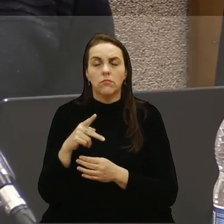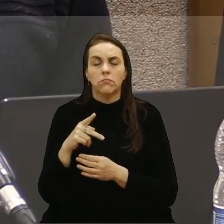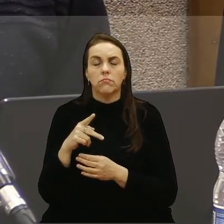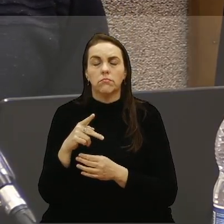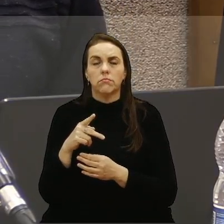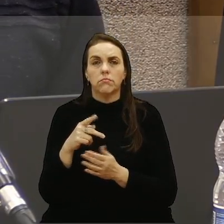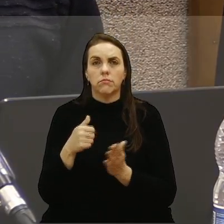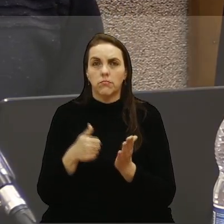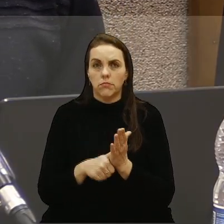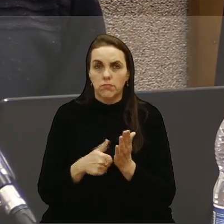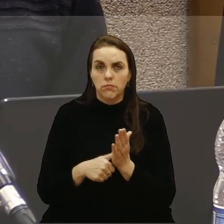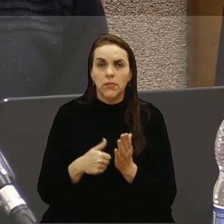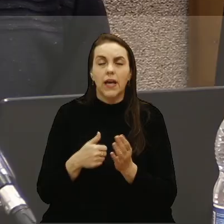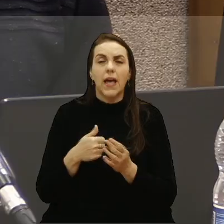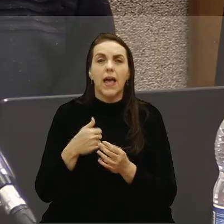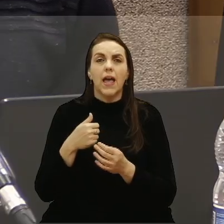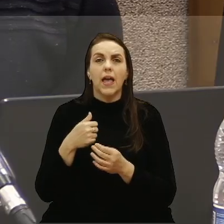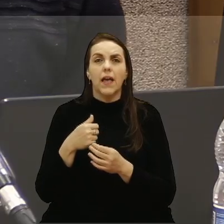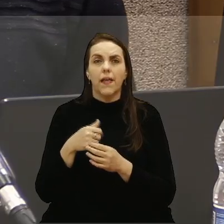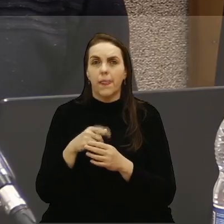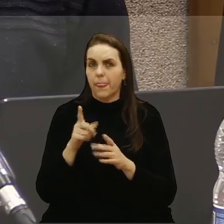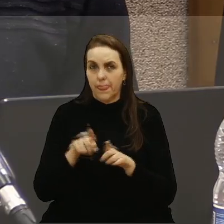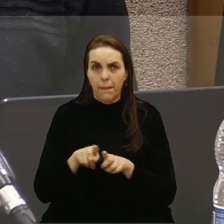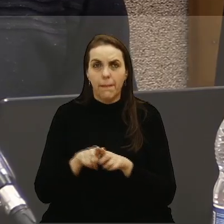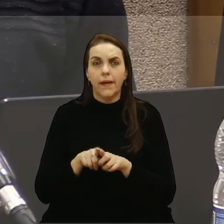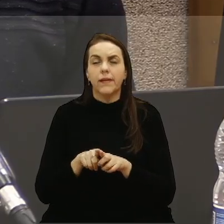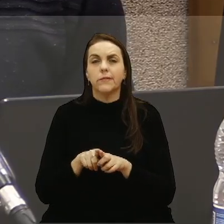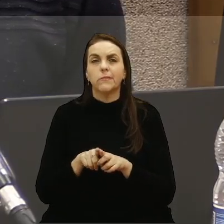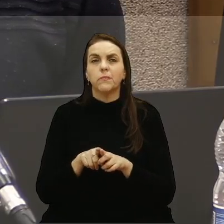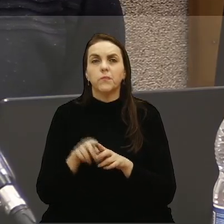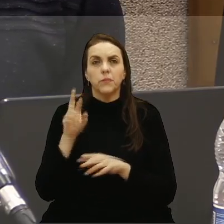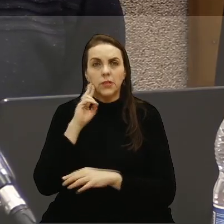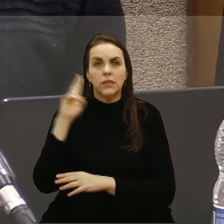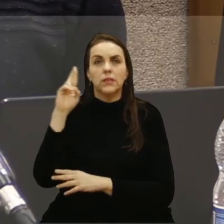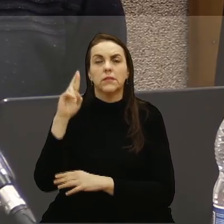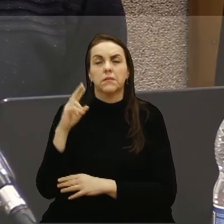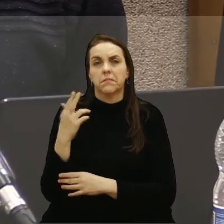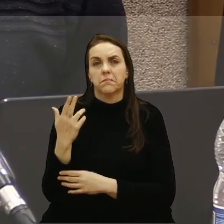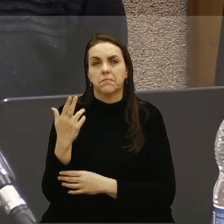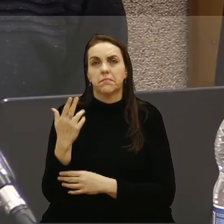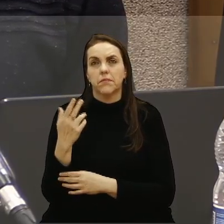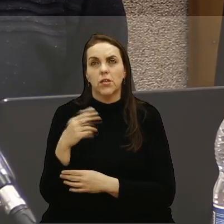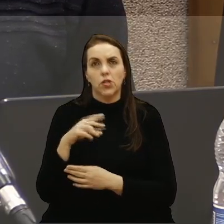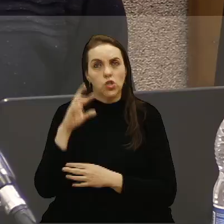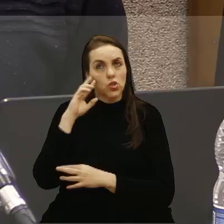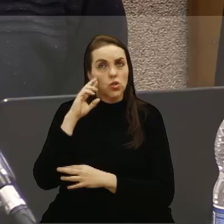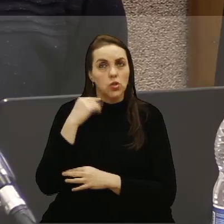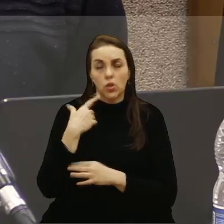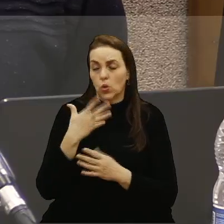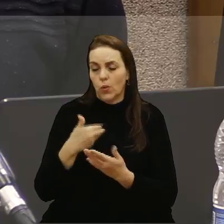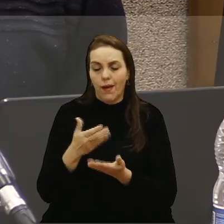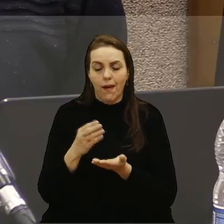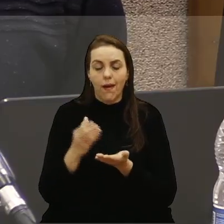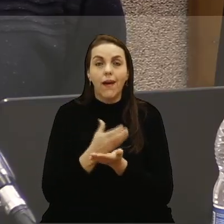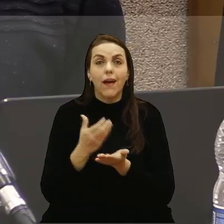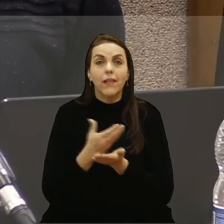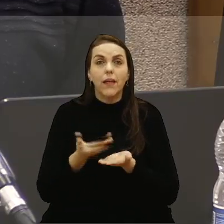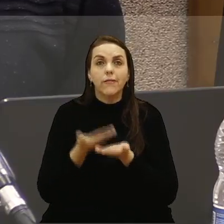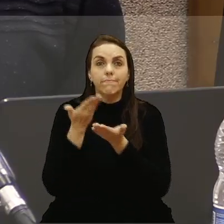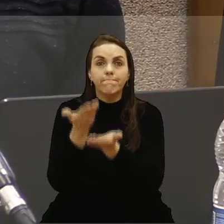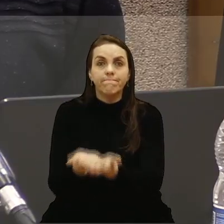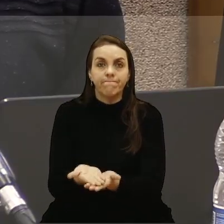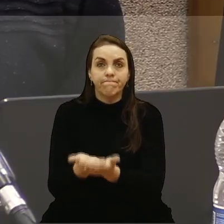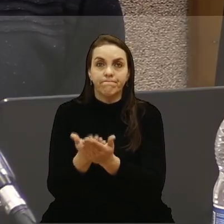com executiva, diretórios, entregou um caderno para o prefeito Adiló com as 40 propostas